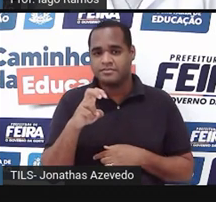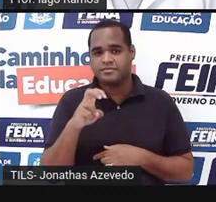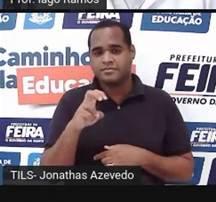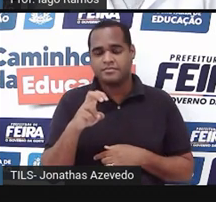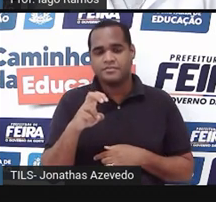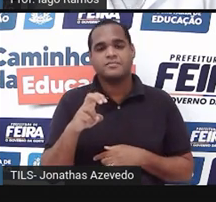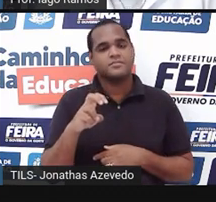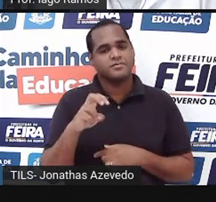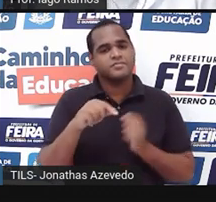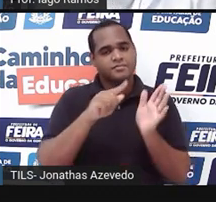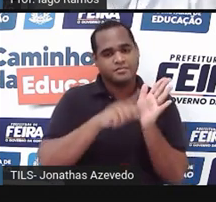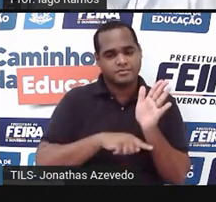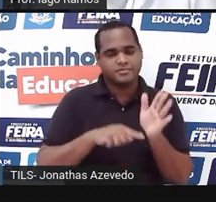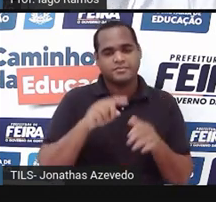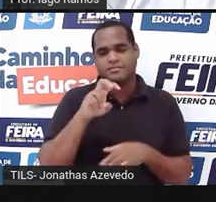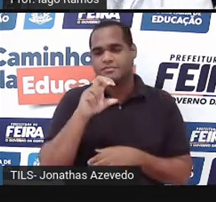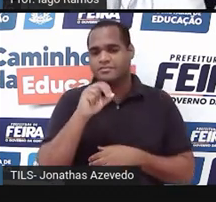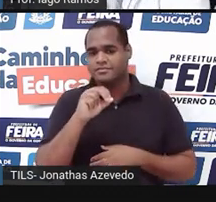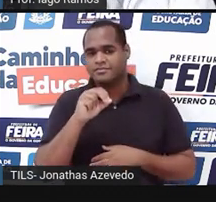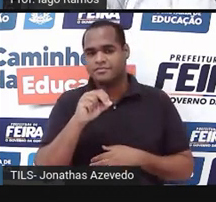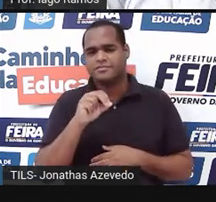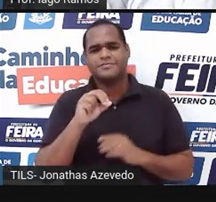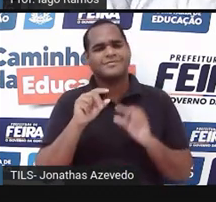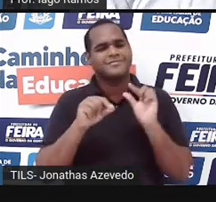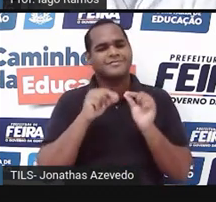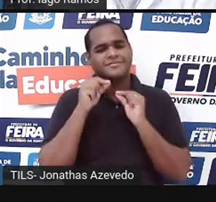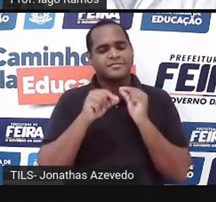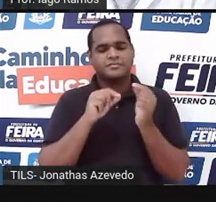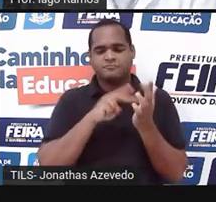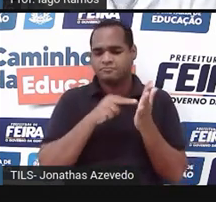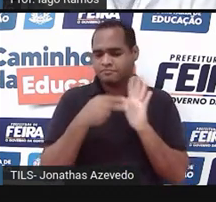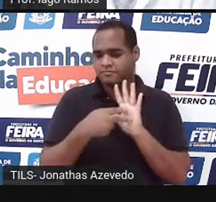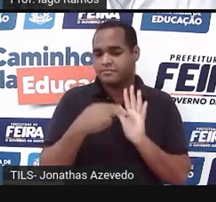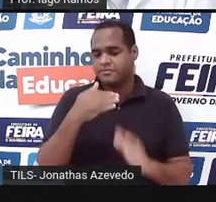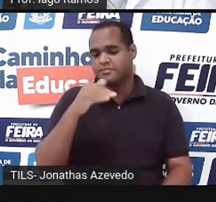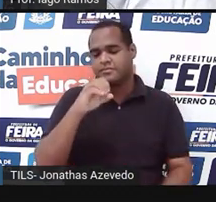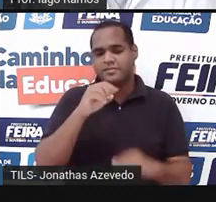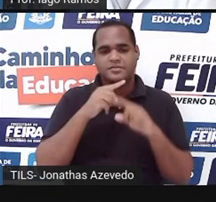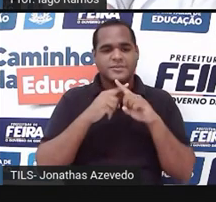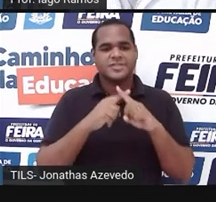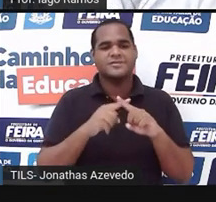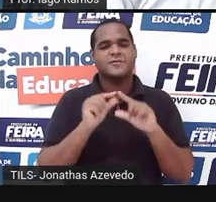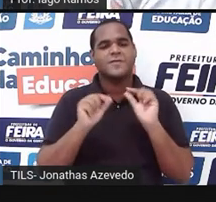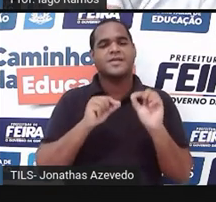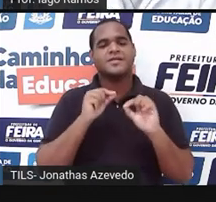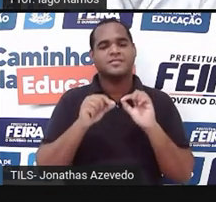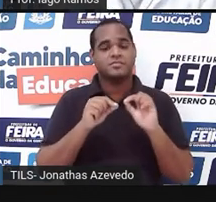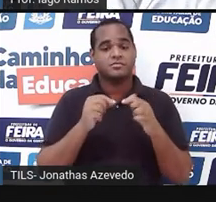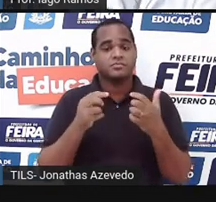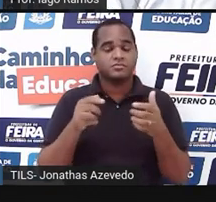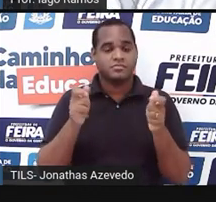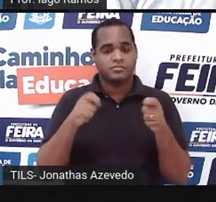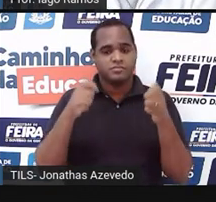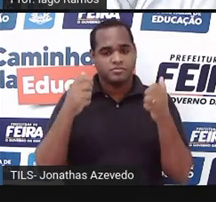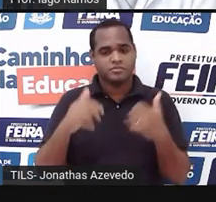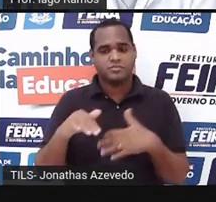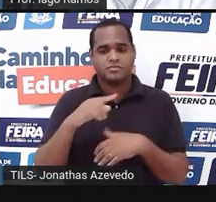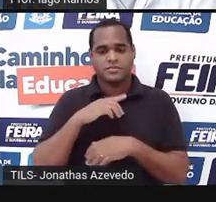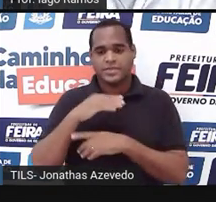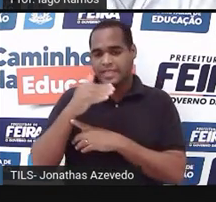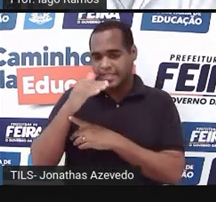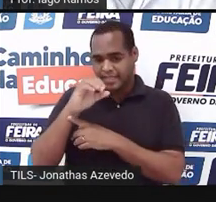então por isso que fica menos e o que é que significa 10x 10x é o mesmo que 10